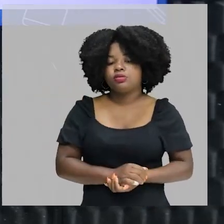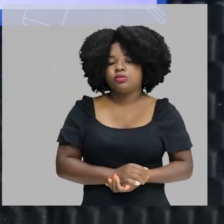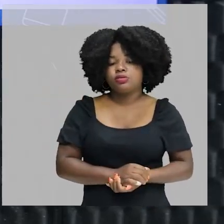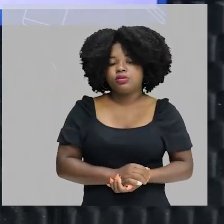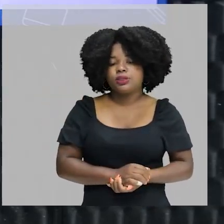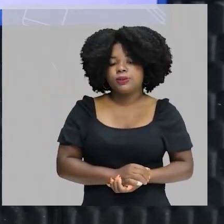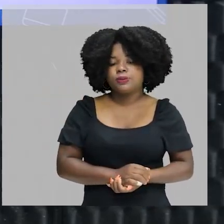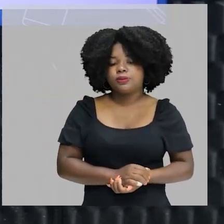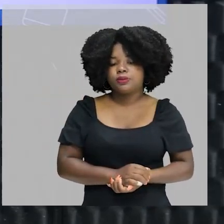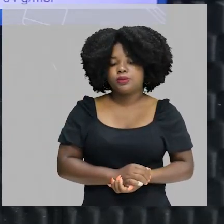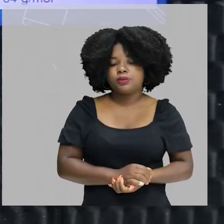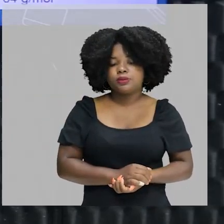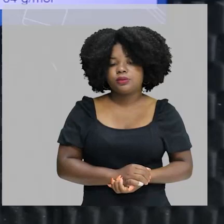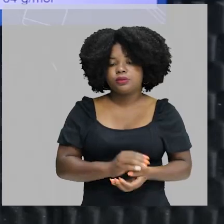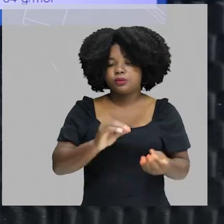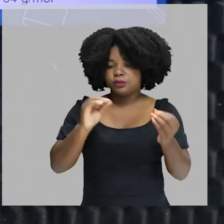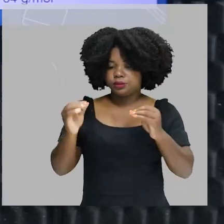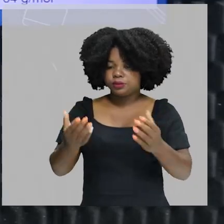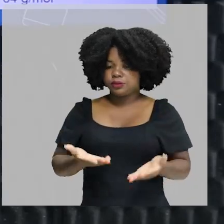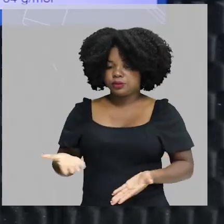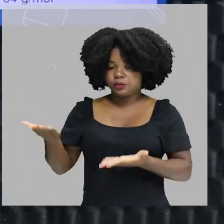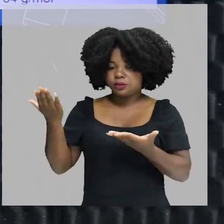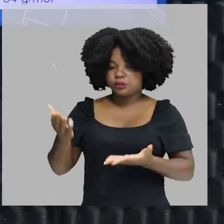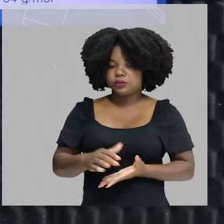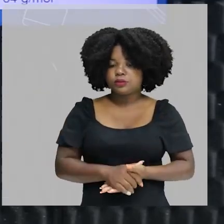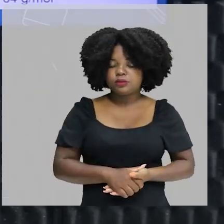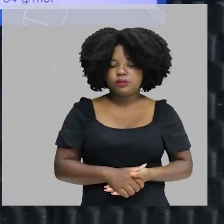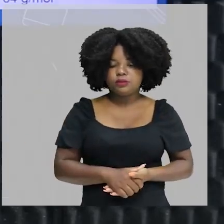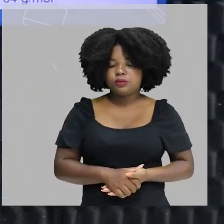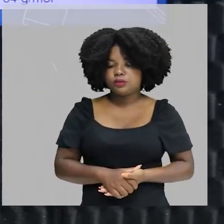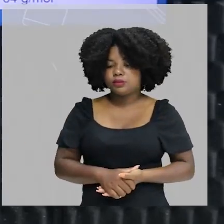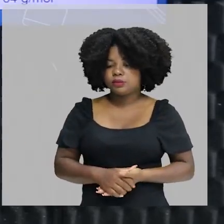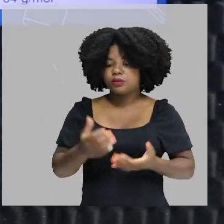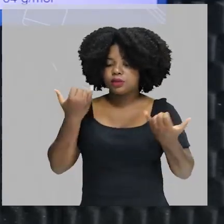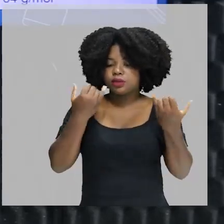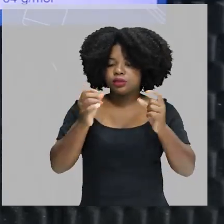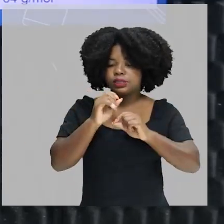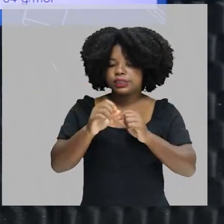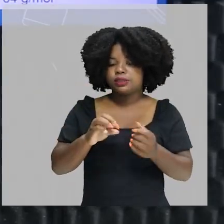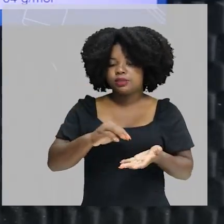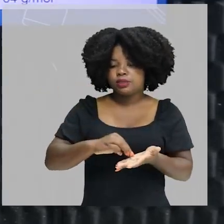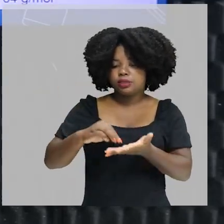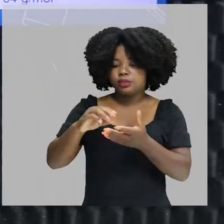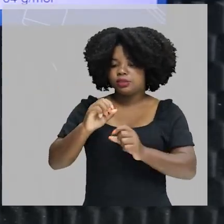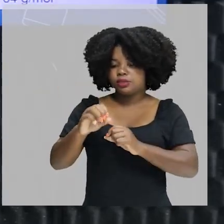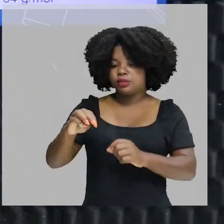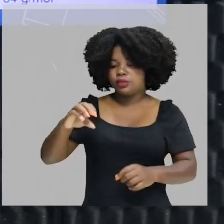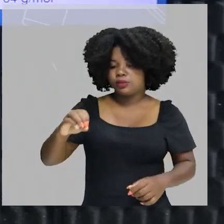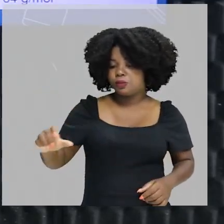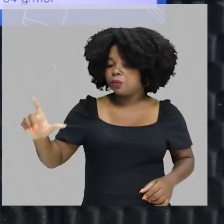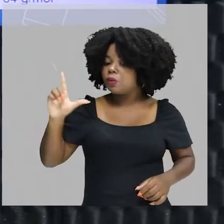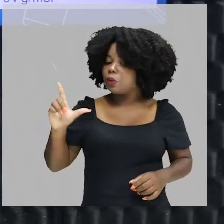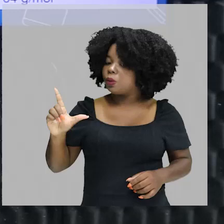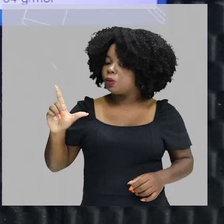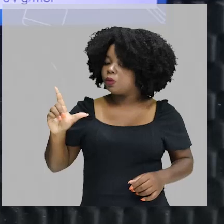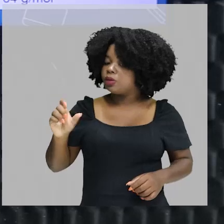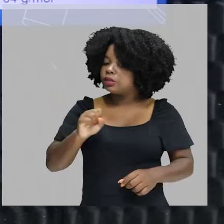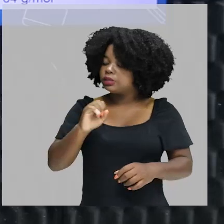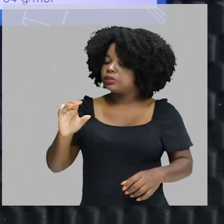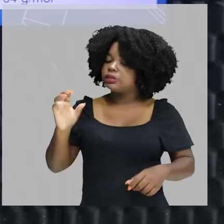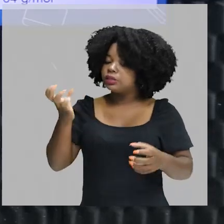zinco, eu vou voltar aqui a tela, olha só. Nós temos aqui a informação das massas molares. Se você quiser